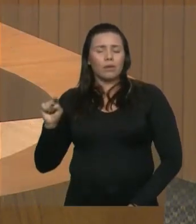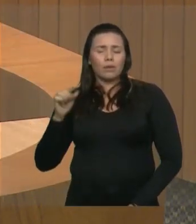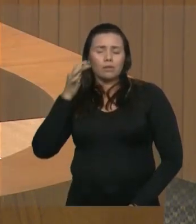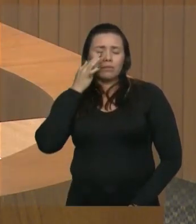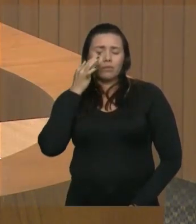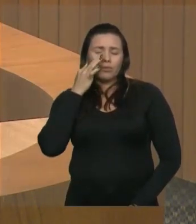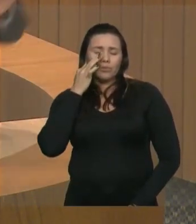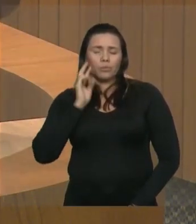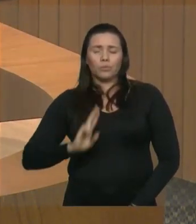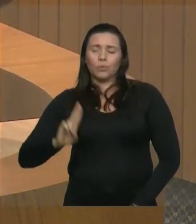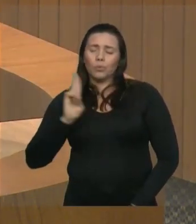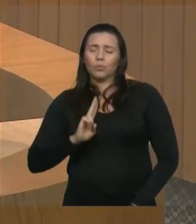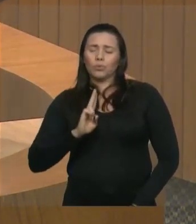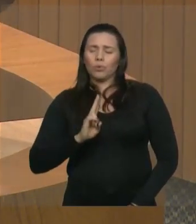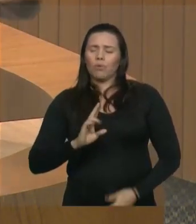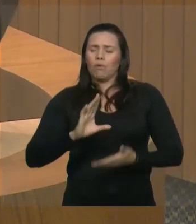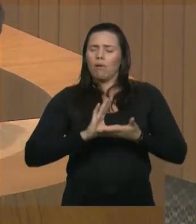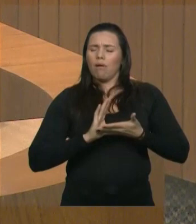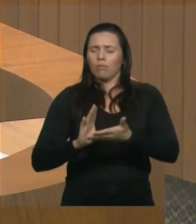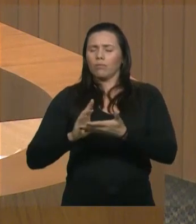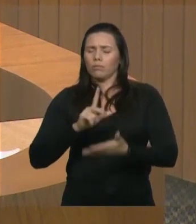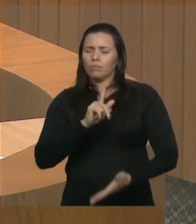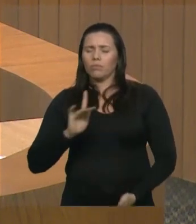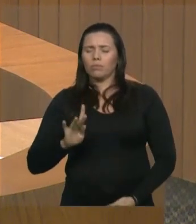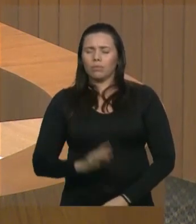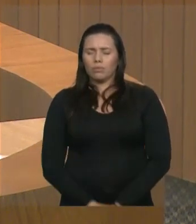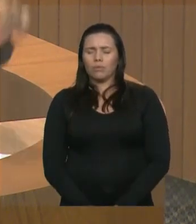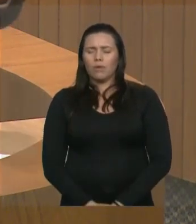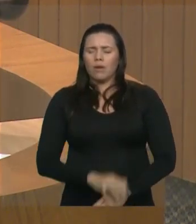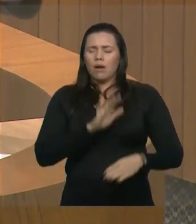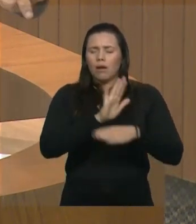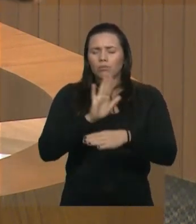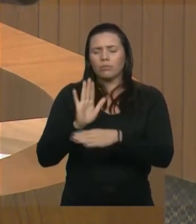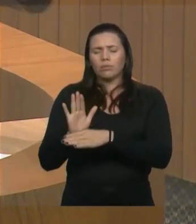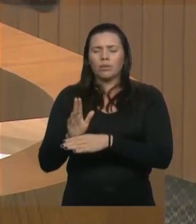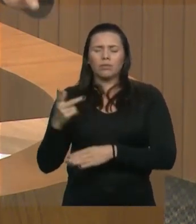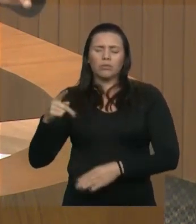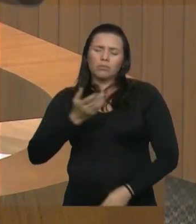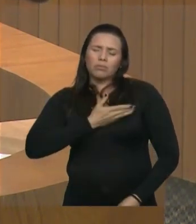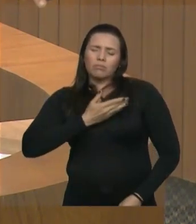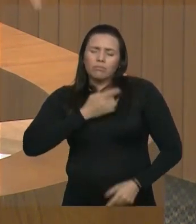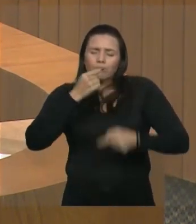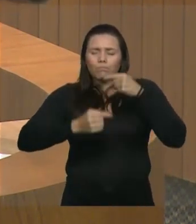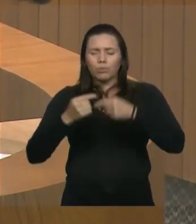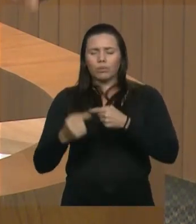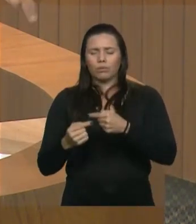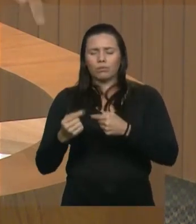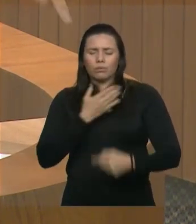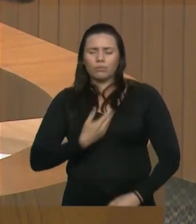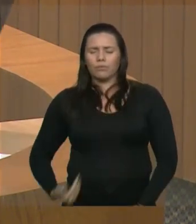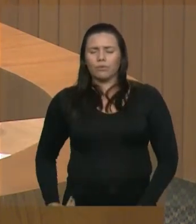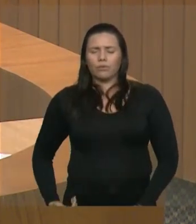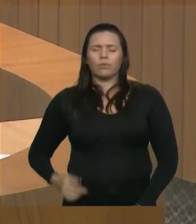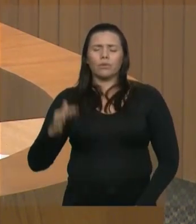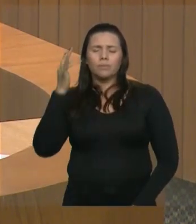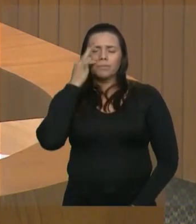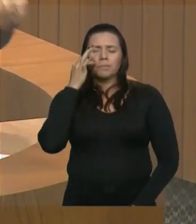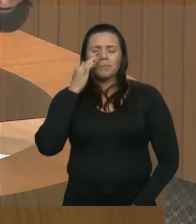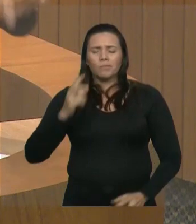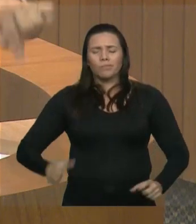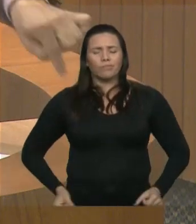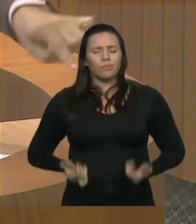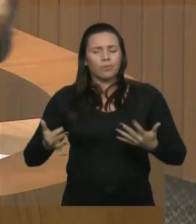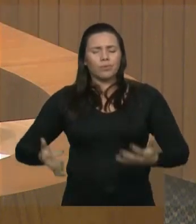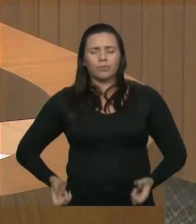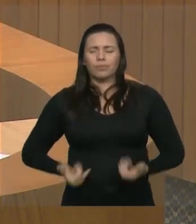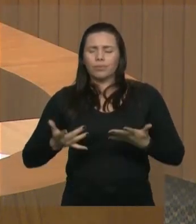eleger e eleger seus aliados políticos. O governador Flávio Dino, que gastou o dinheiro público,